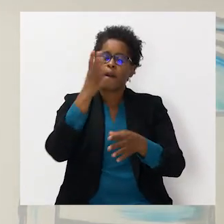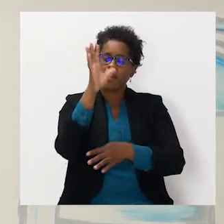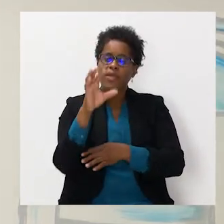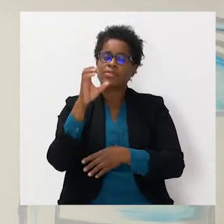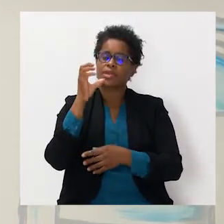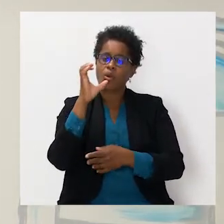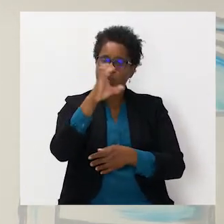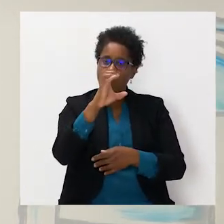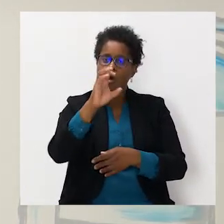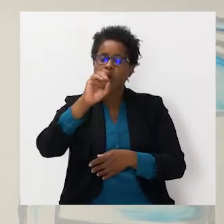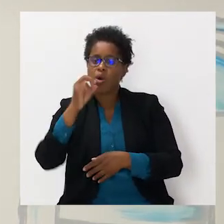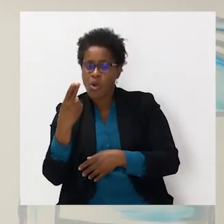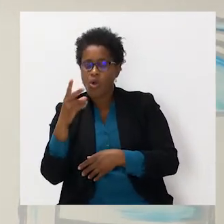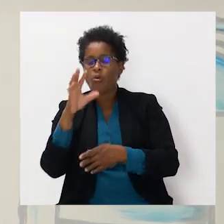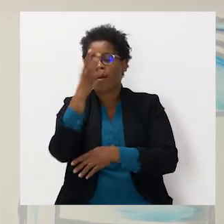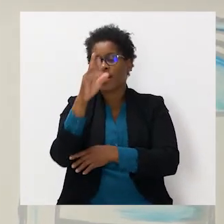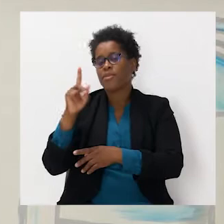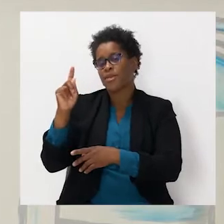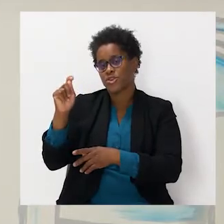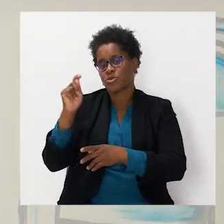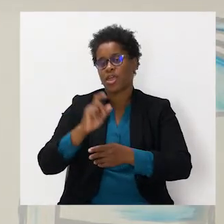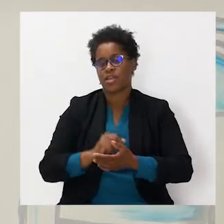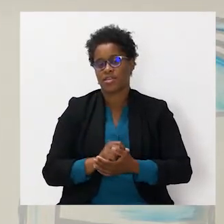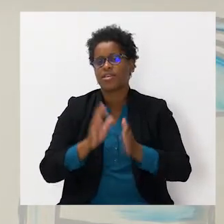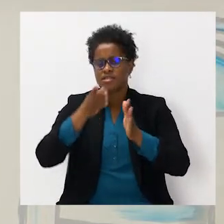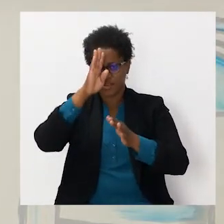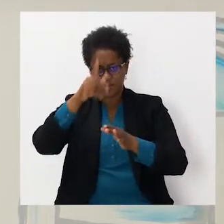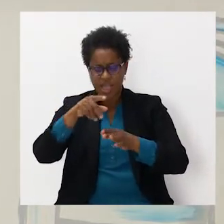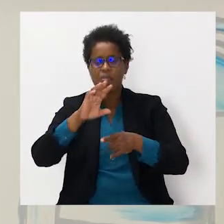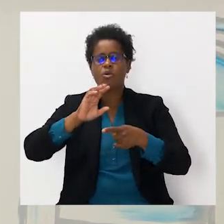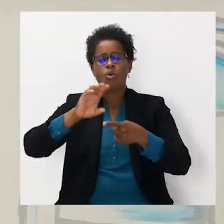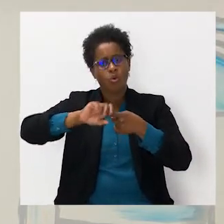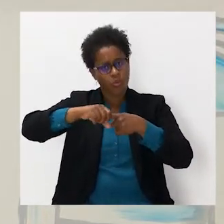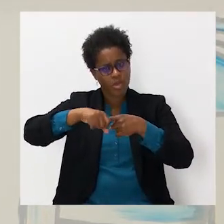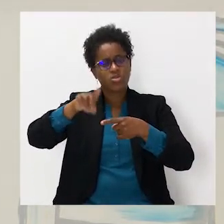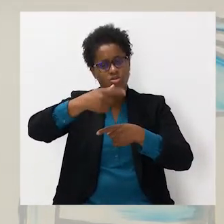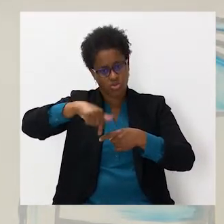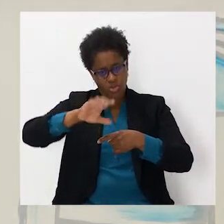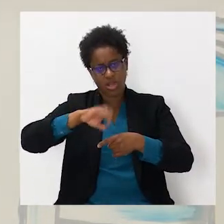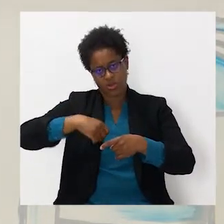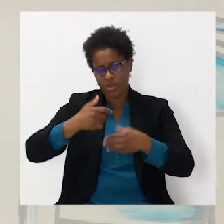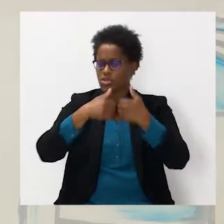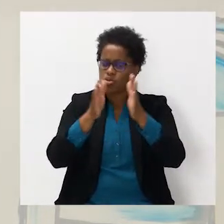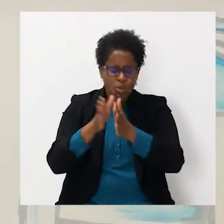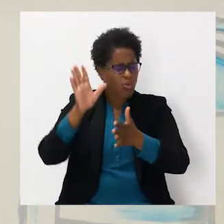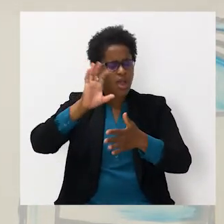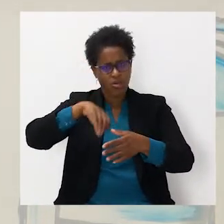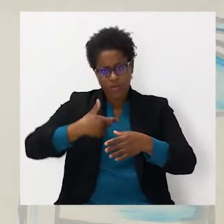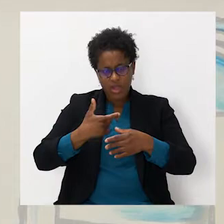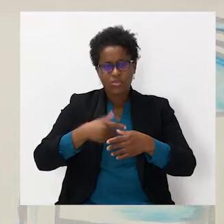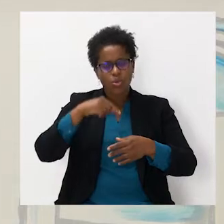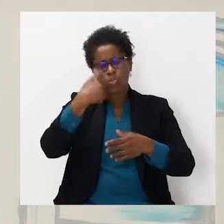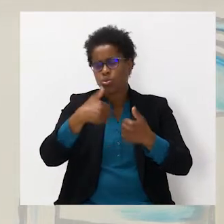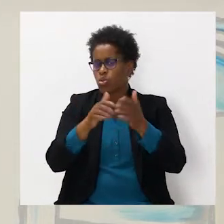cultivada ou uma planta espontânea? Já sabem, o milho, nós em Cabo Verde, em todo Cabo Verde praticamente,